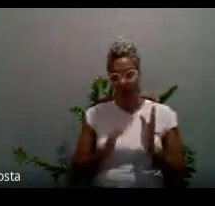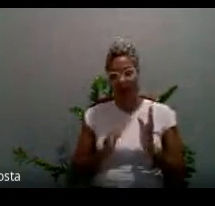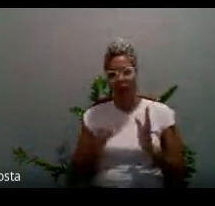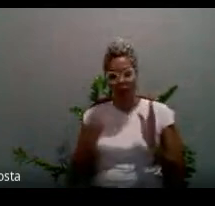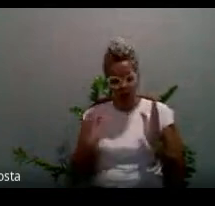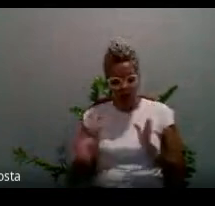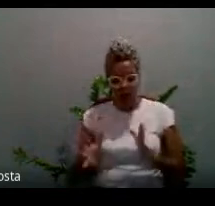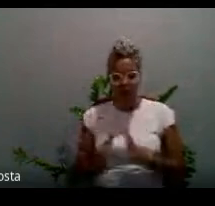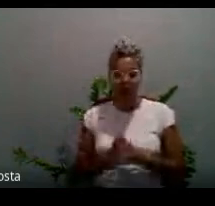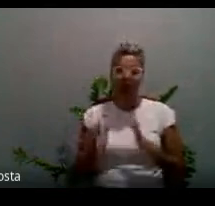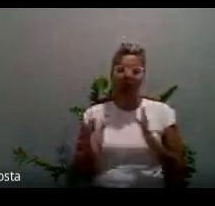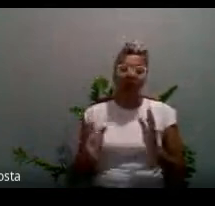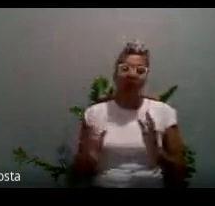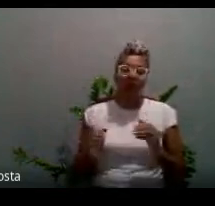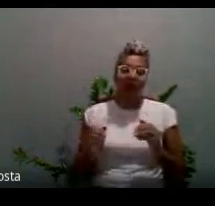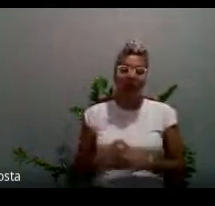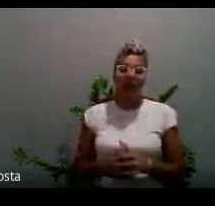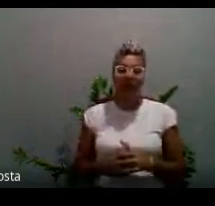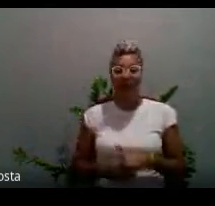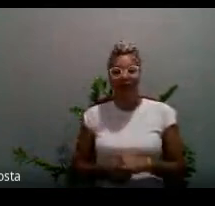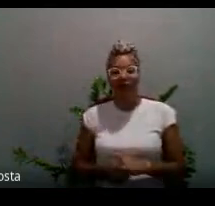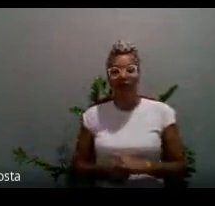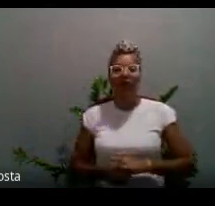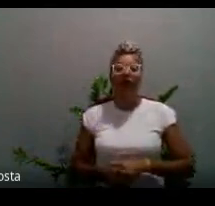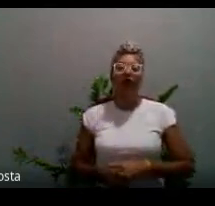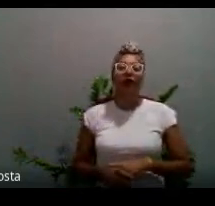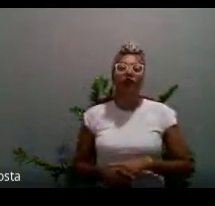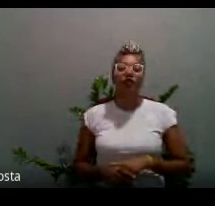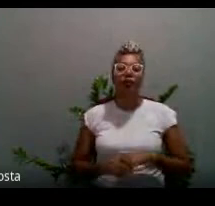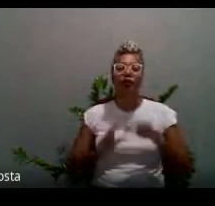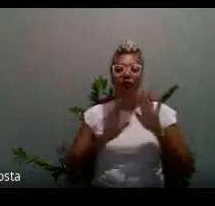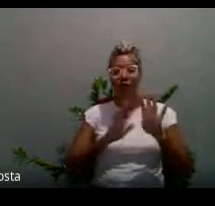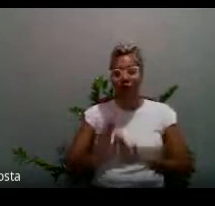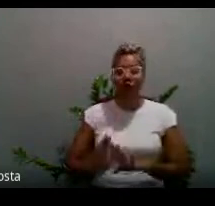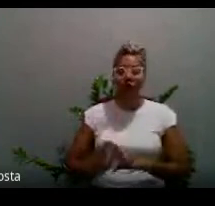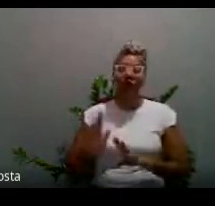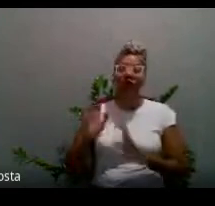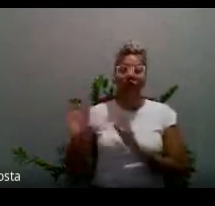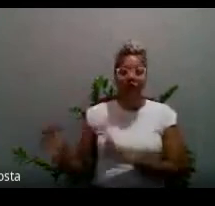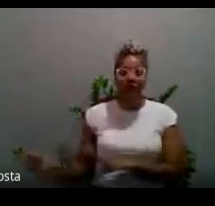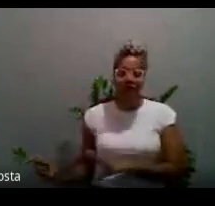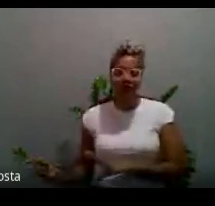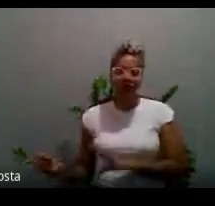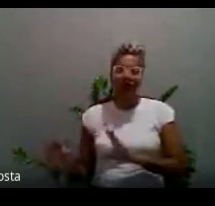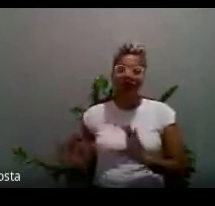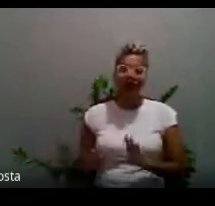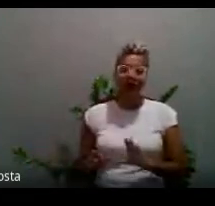barreiras, obstáculos e problemas cosméticos. A partir dessa listagem, né, a gente aplicou o mesmo modelo no site da